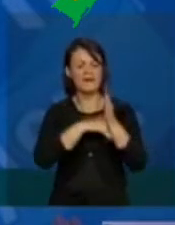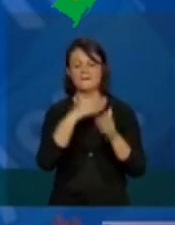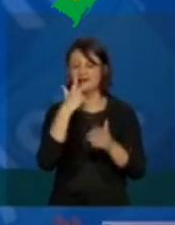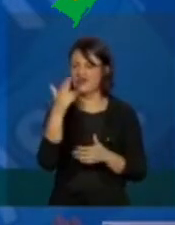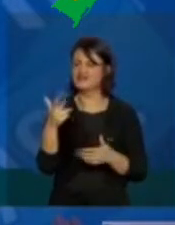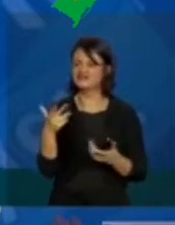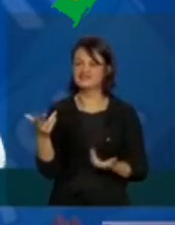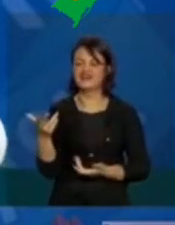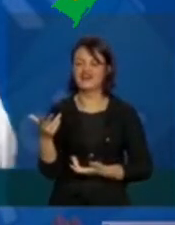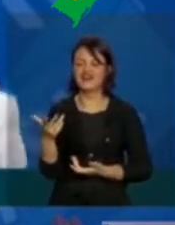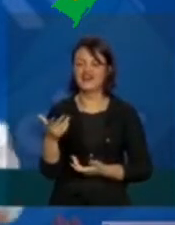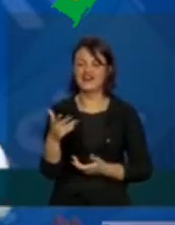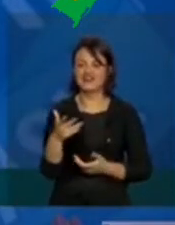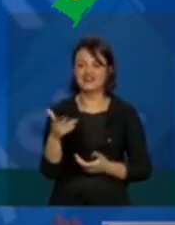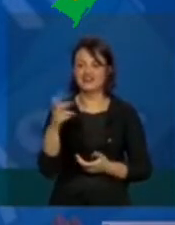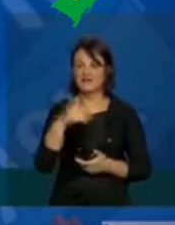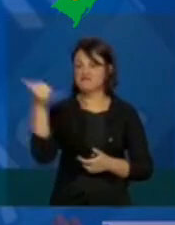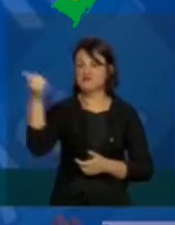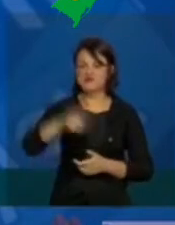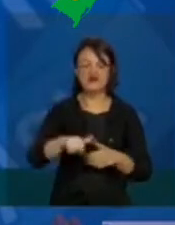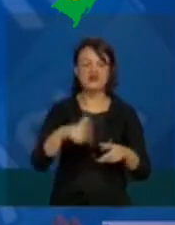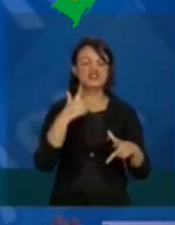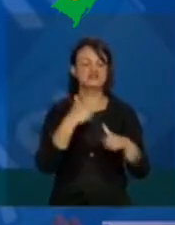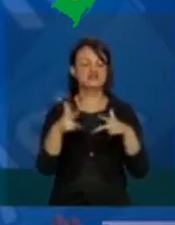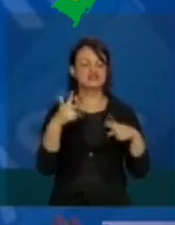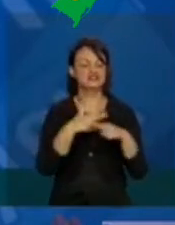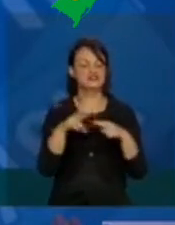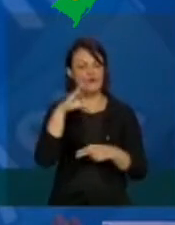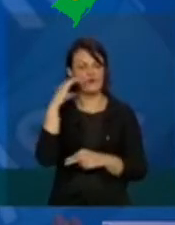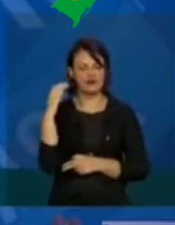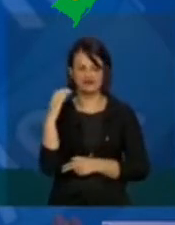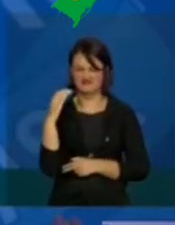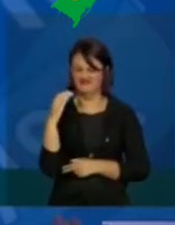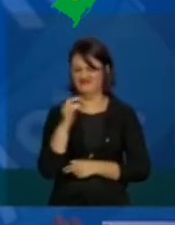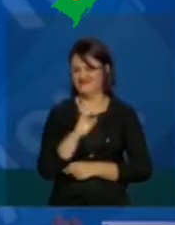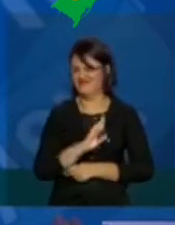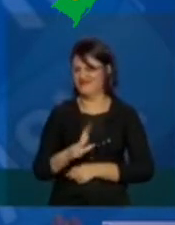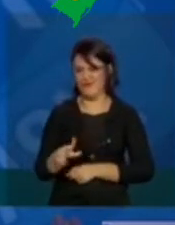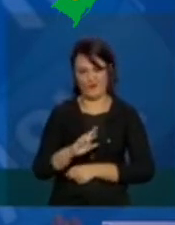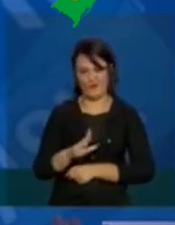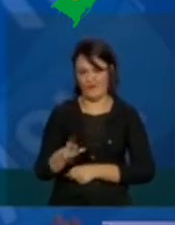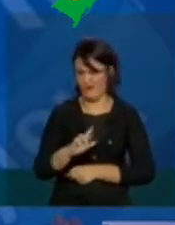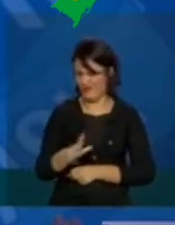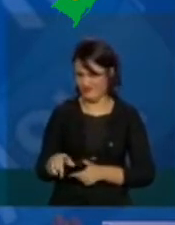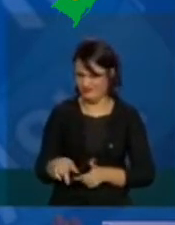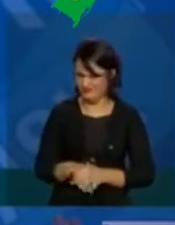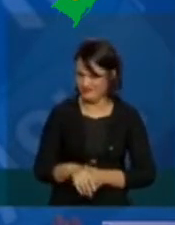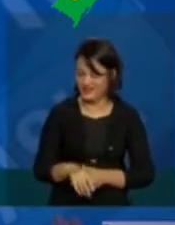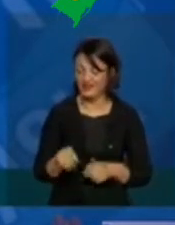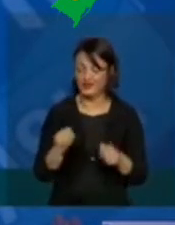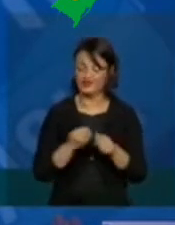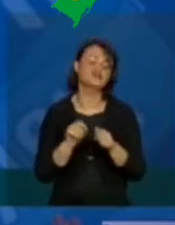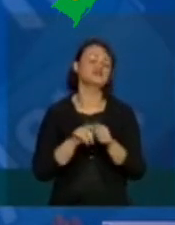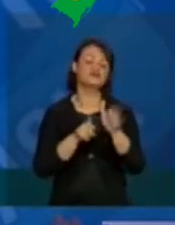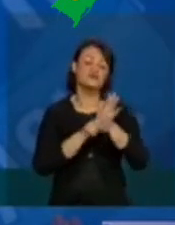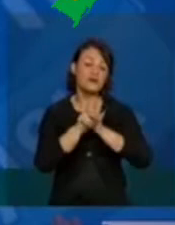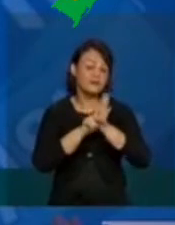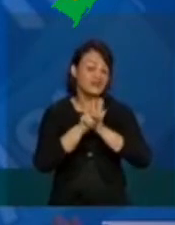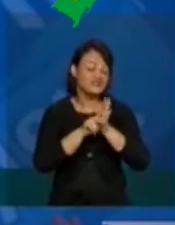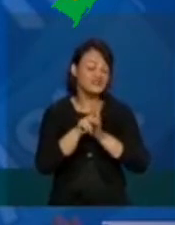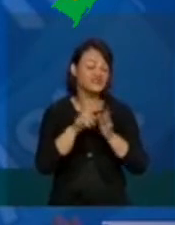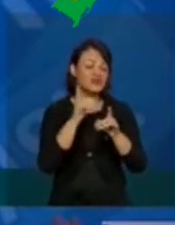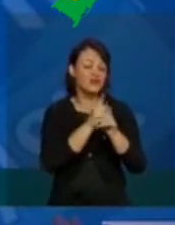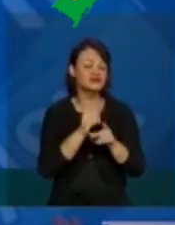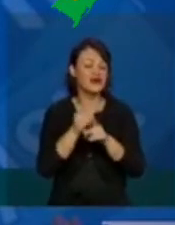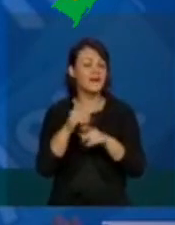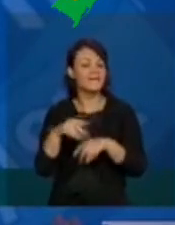imagem de que o bicho é pior do que ele é realmente. Então, não é nada disso. A gente fez uma pesquisa para identificar como é que os